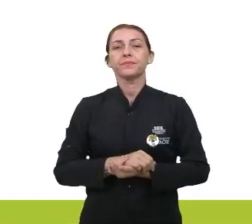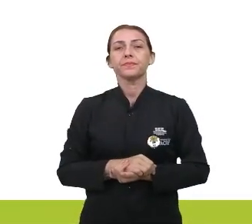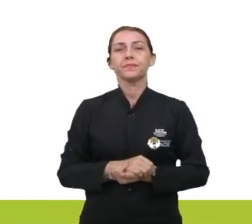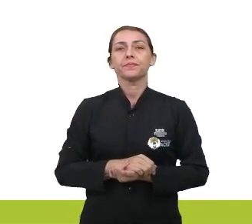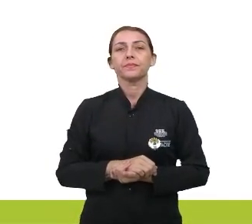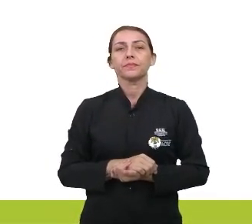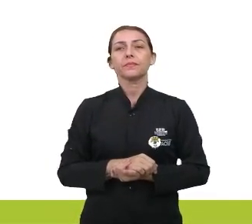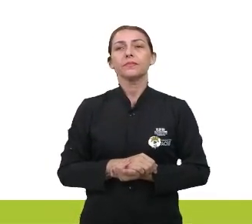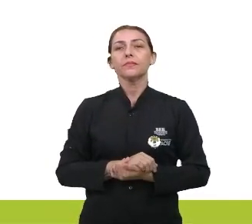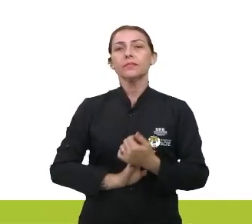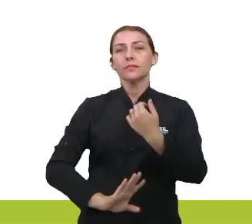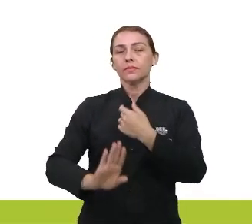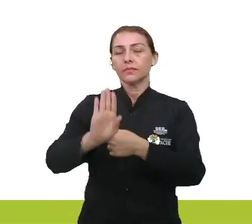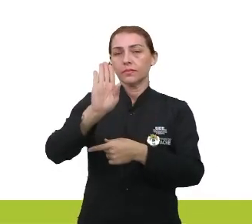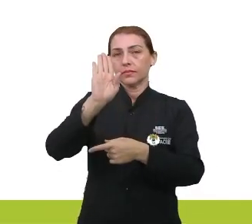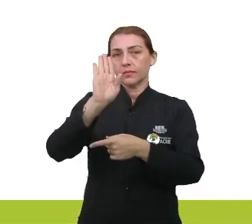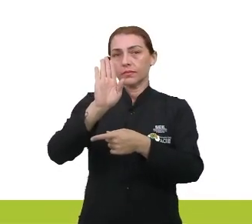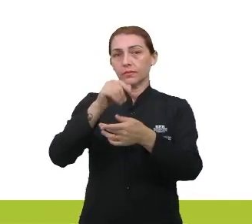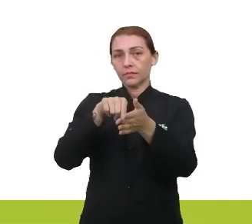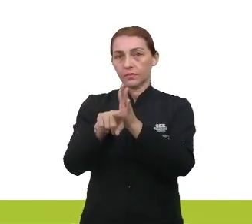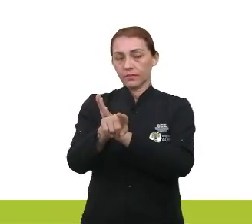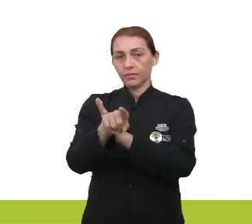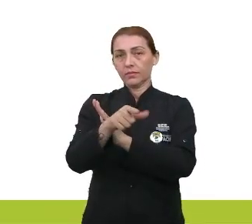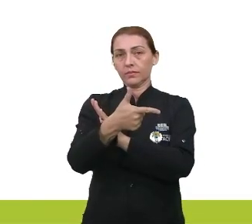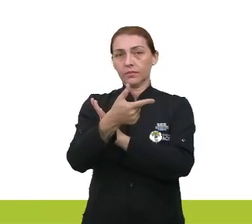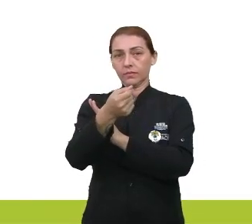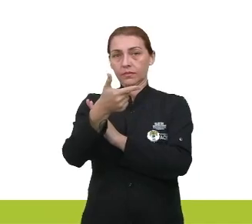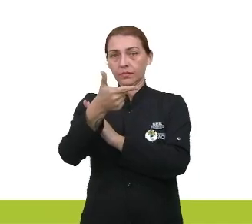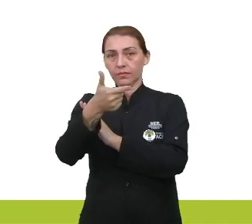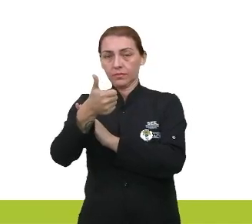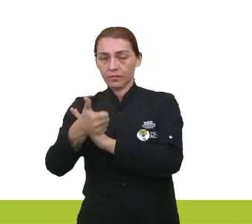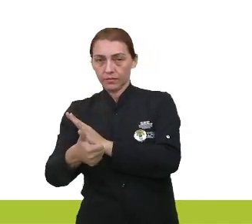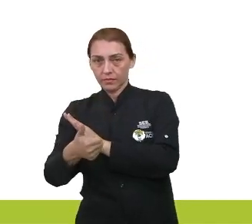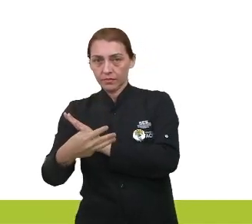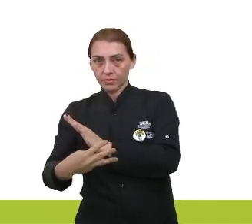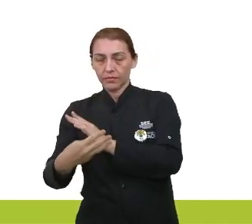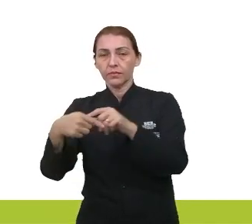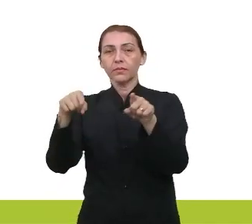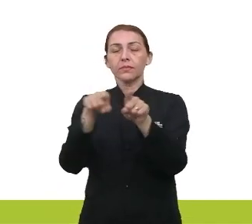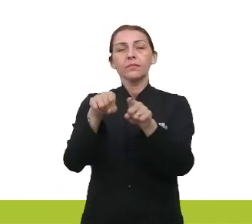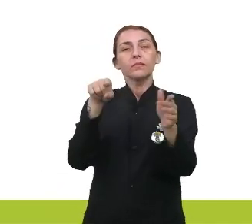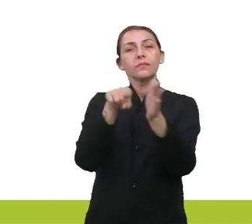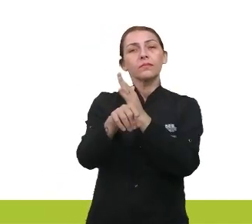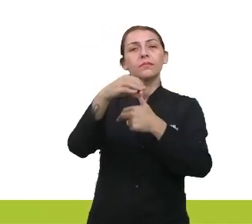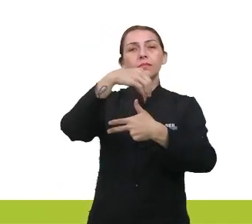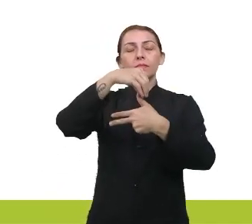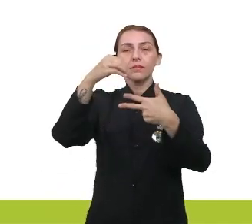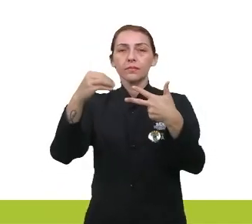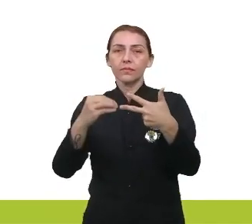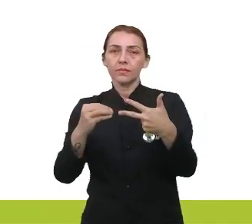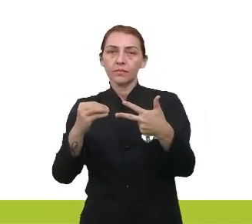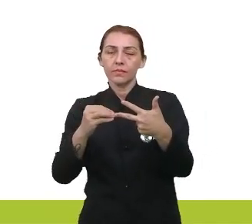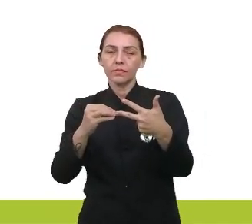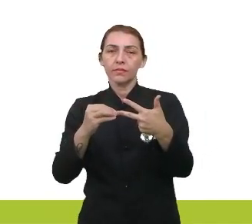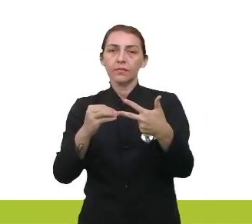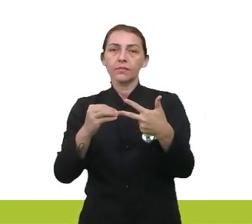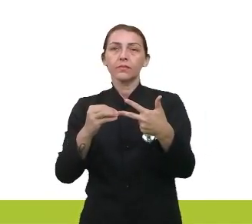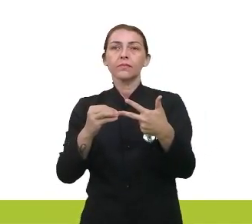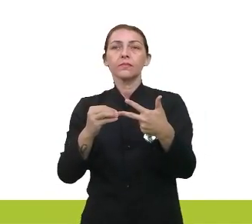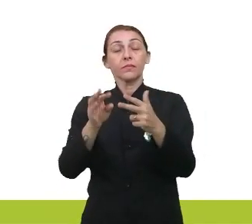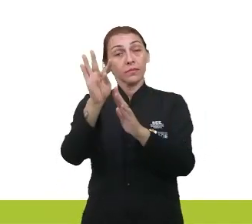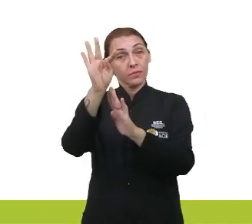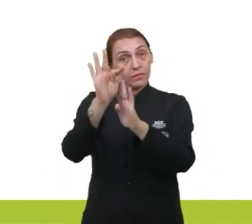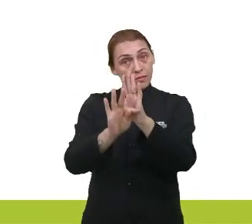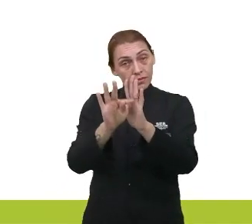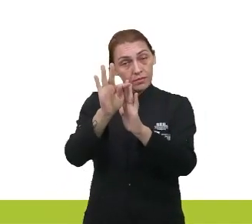à próxima questão do ano de 2013, tá? Também uma questão do Enem. E novamente um